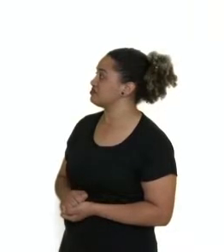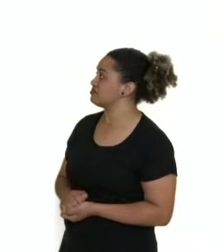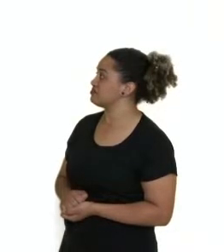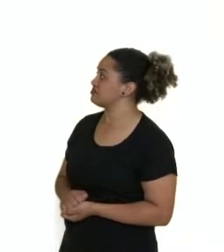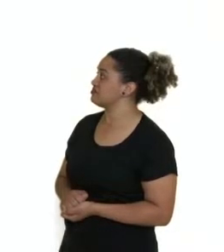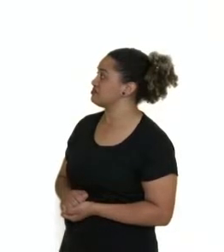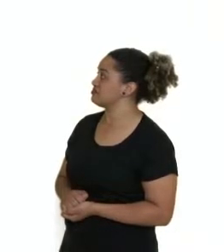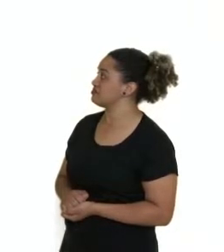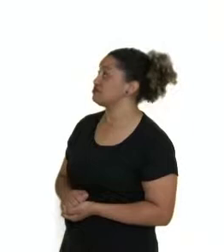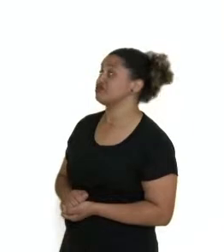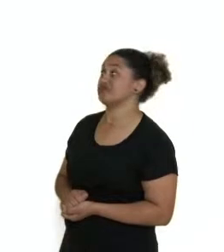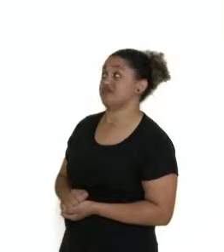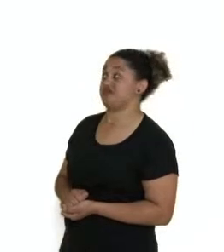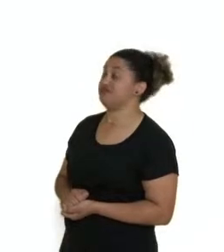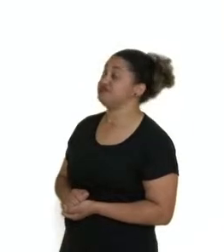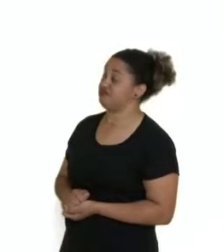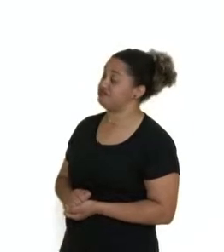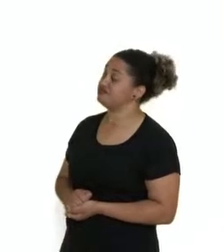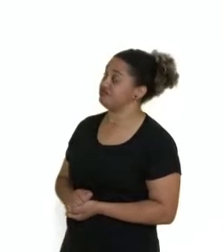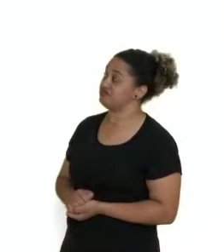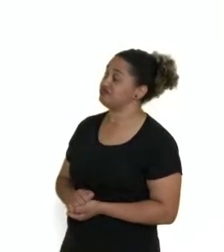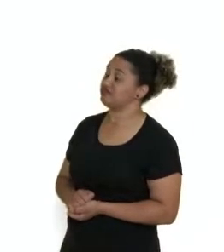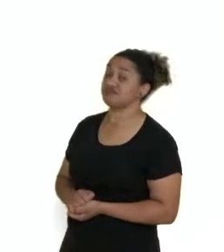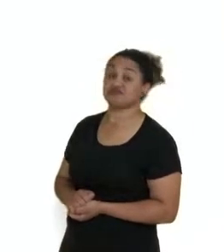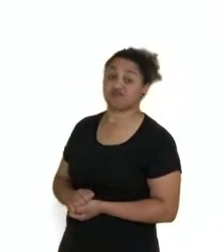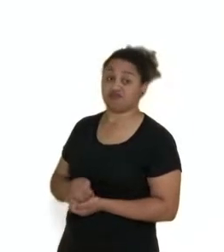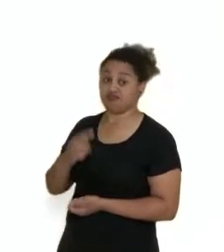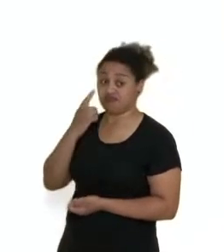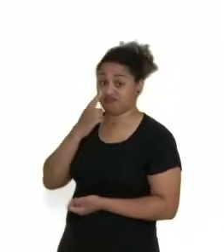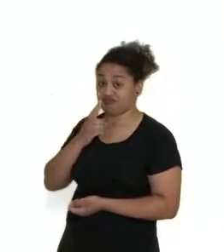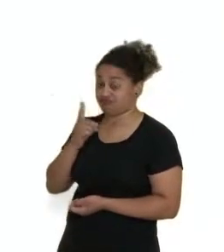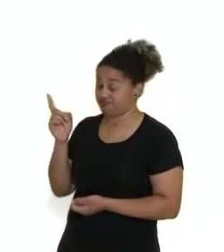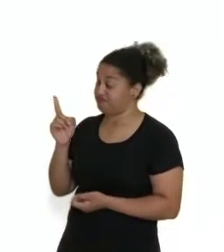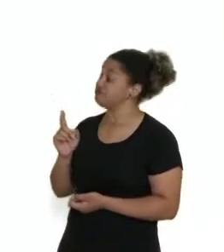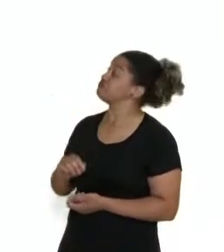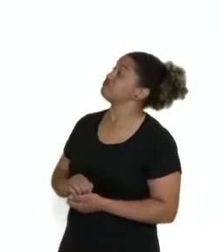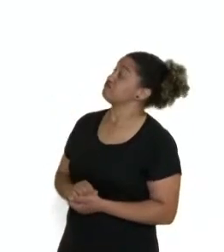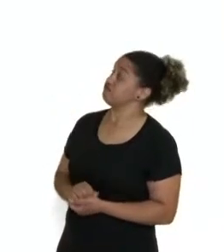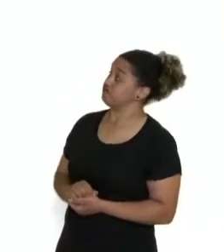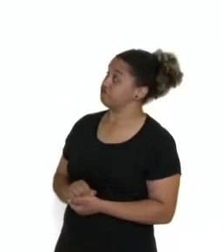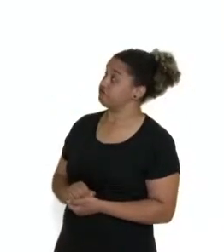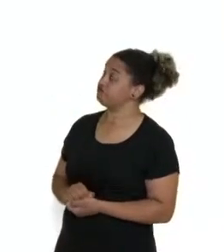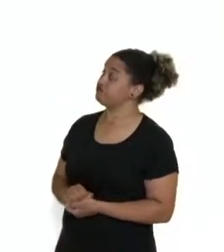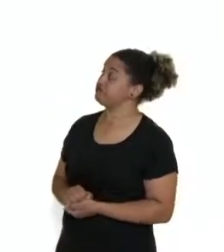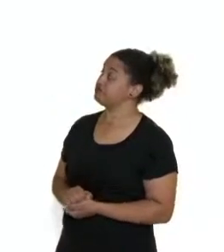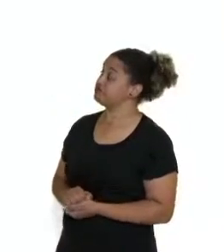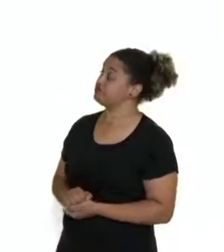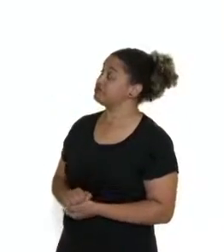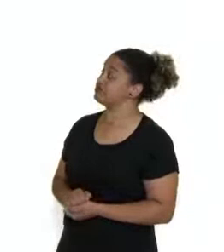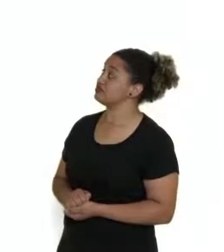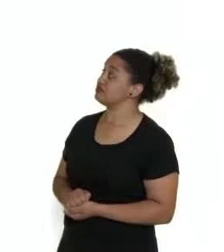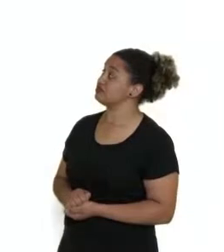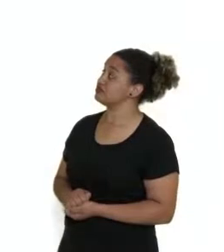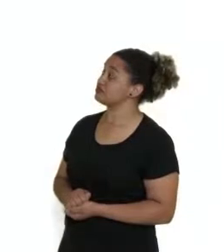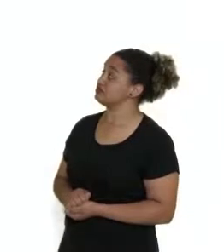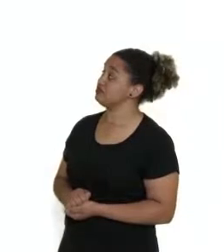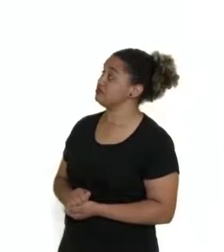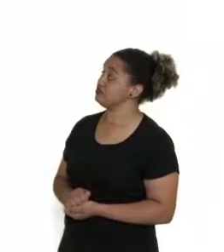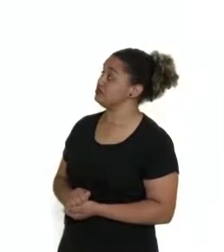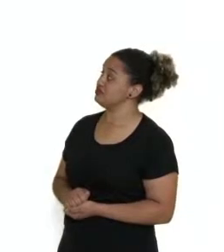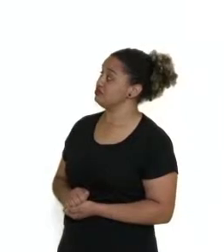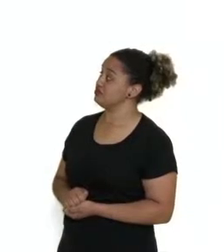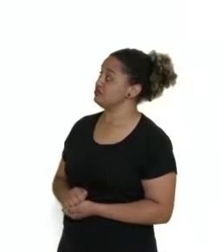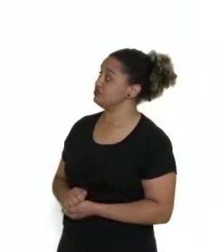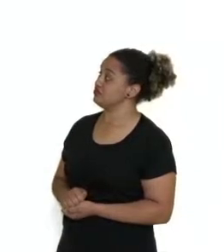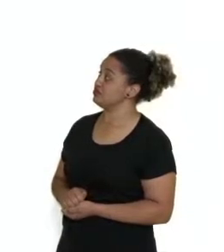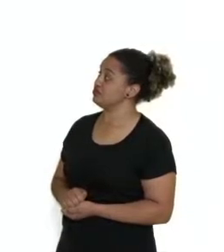Caiu, tentou de novo, não conseguiu. Descansou, encolheu mais o corpo, deu tudo o que tinha,